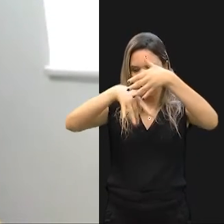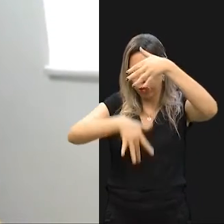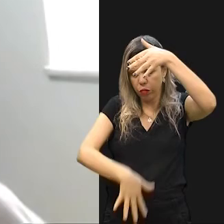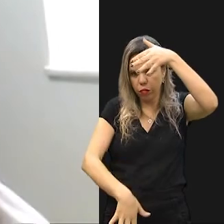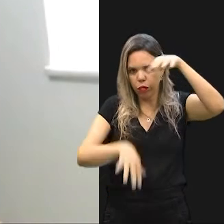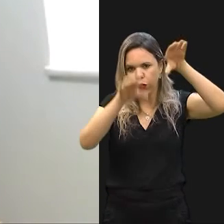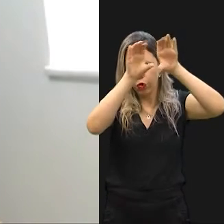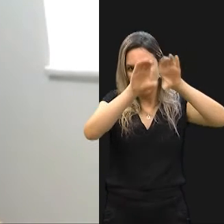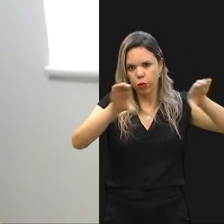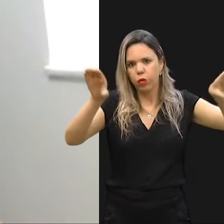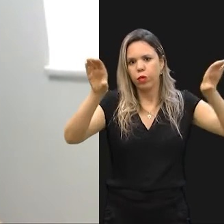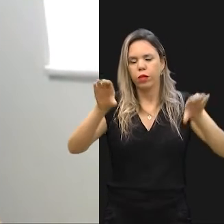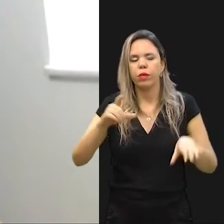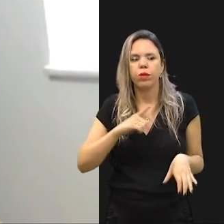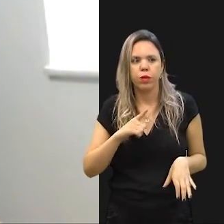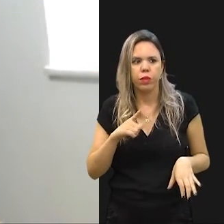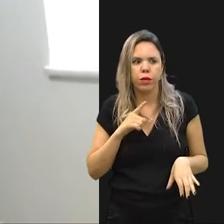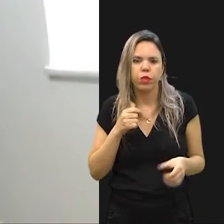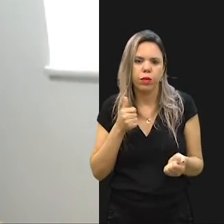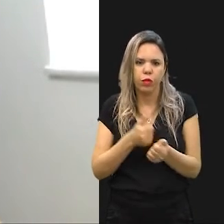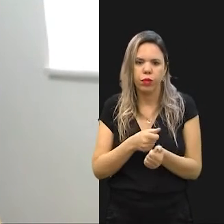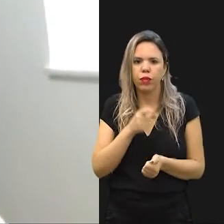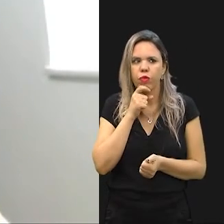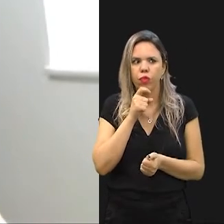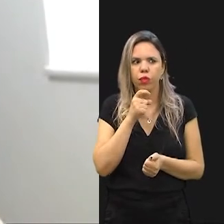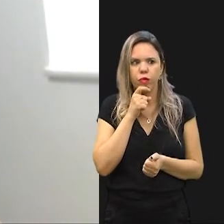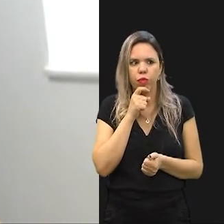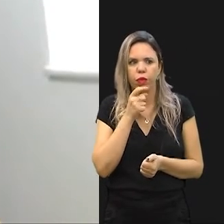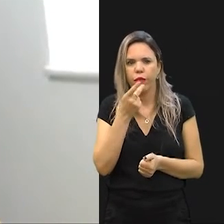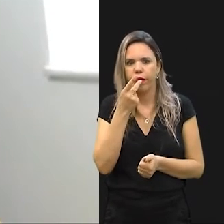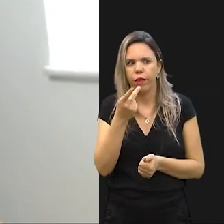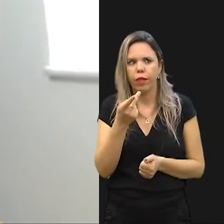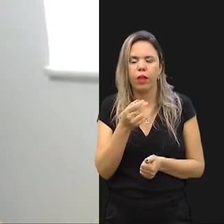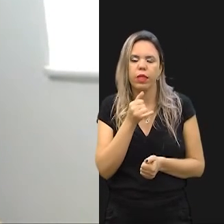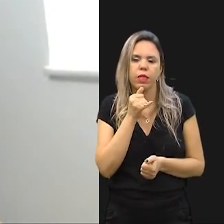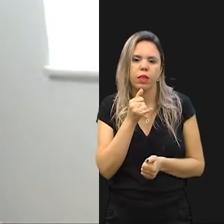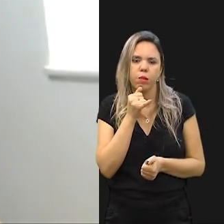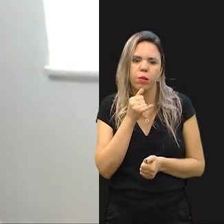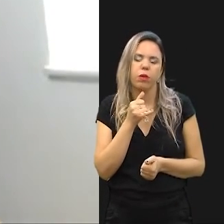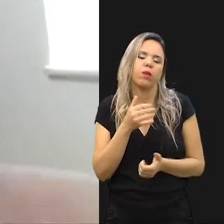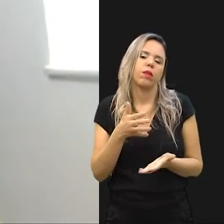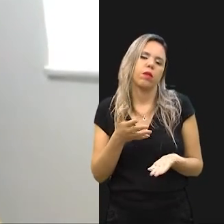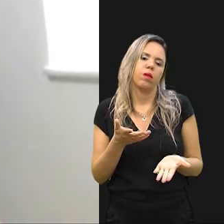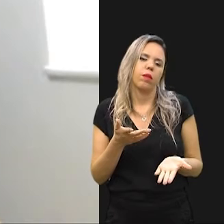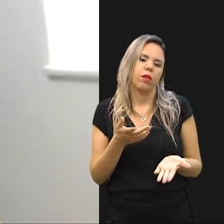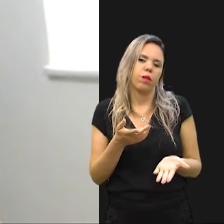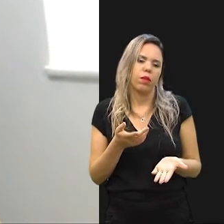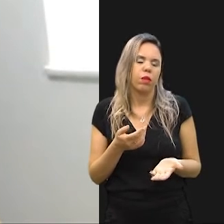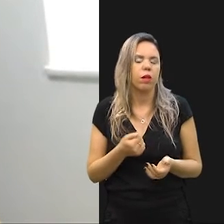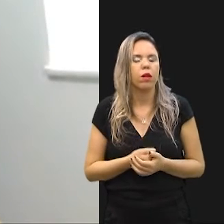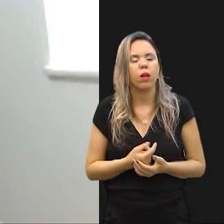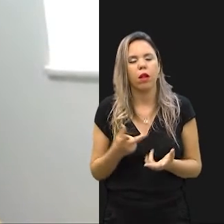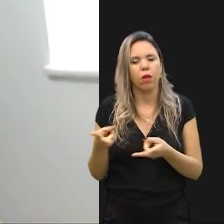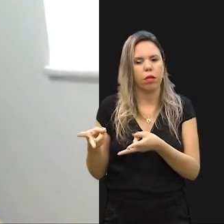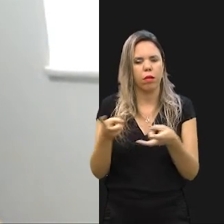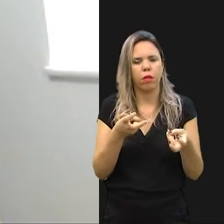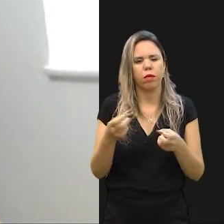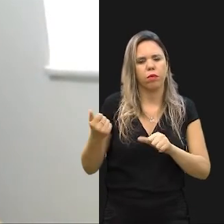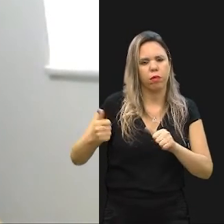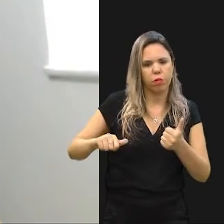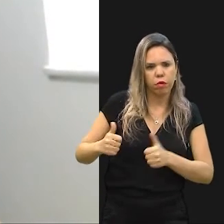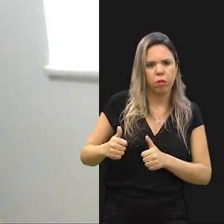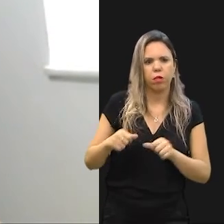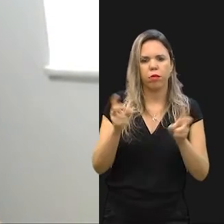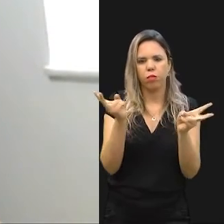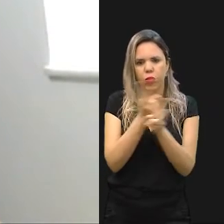né? A gente tem aí as frentes de rajada, que a gente chama, a piscina fria, frequentemente a gente nota ventos